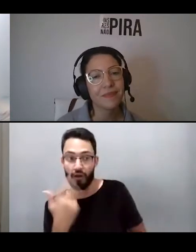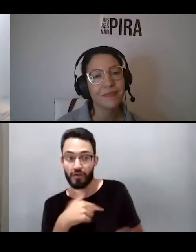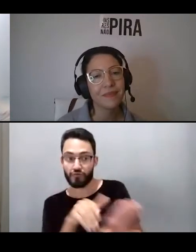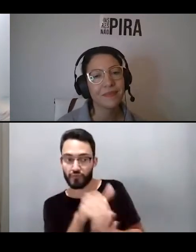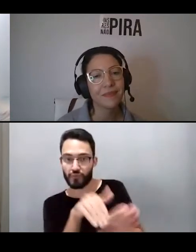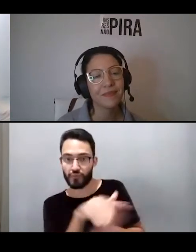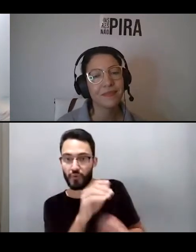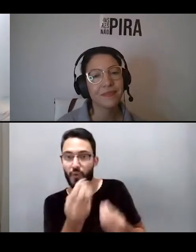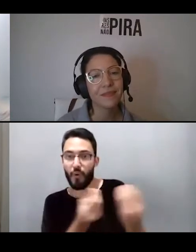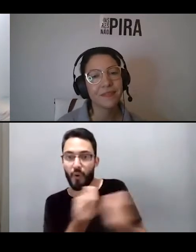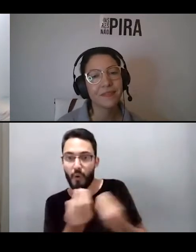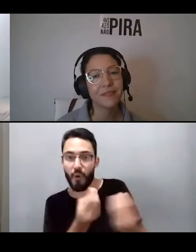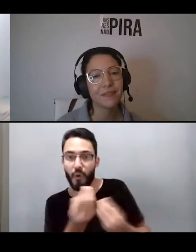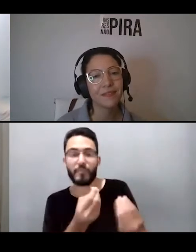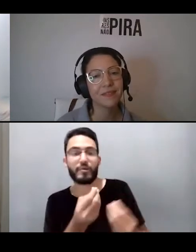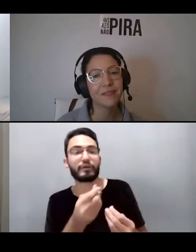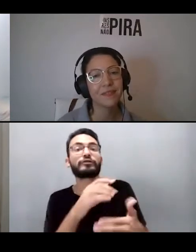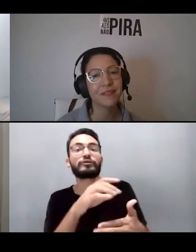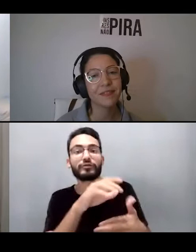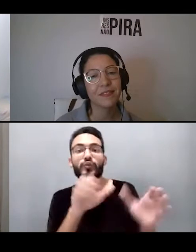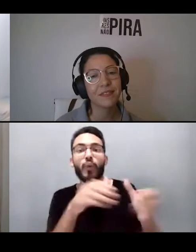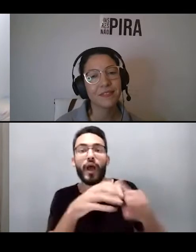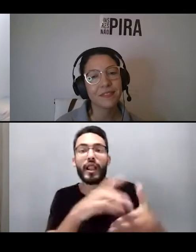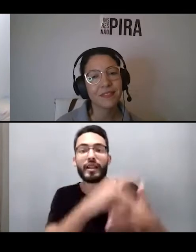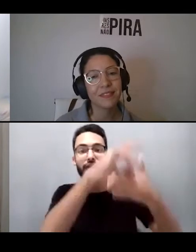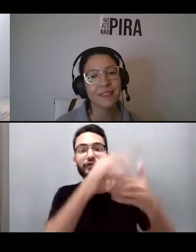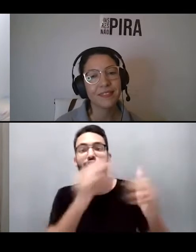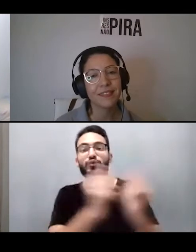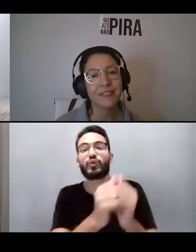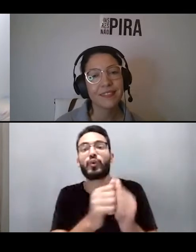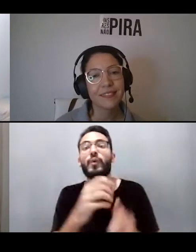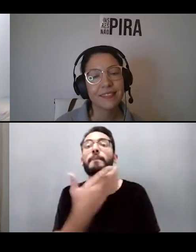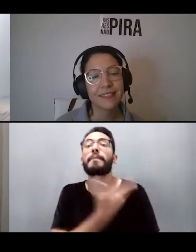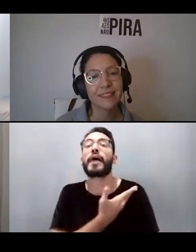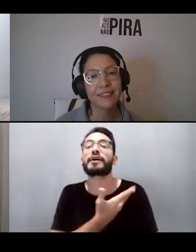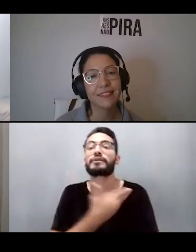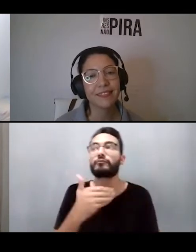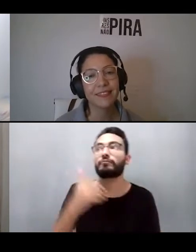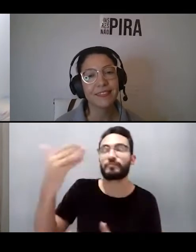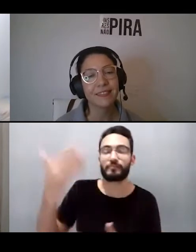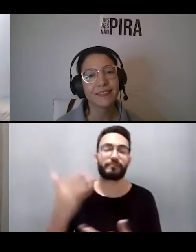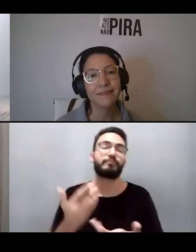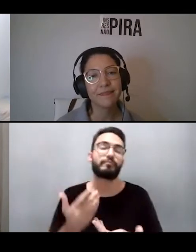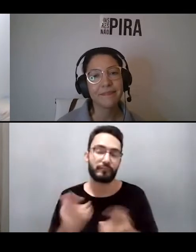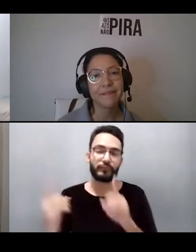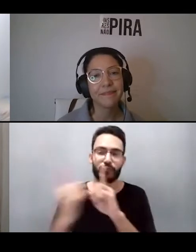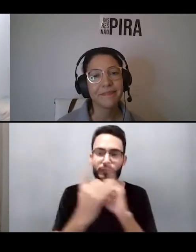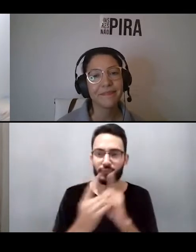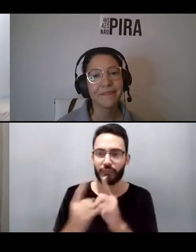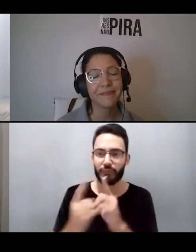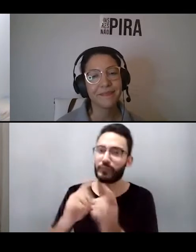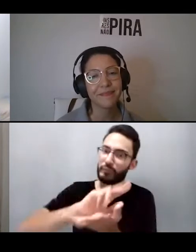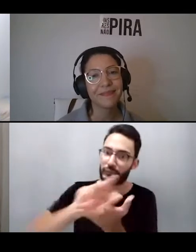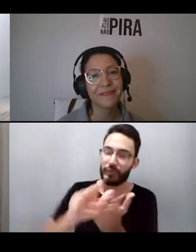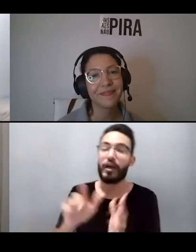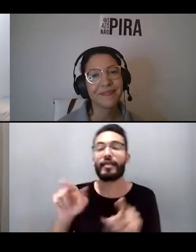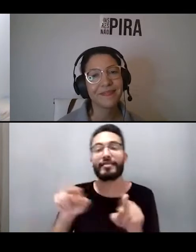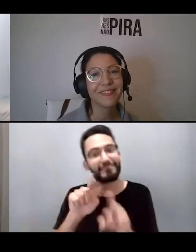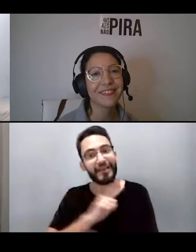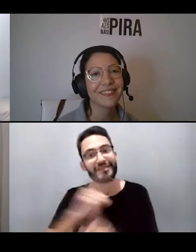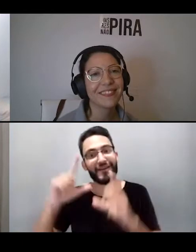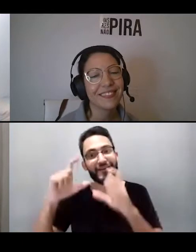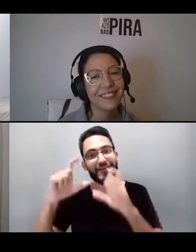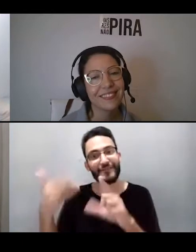né, dentro do nosso parceiro. E contando um pouquinho, acho que aqui estão, né, algumas fotos que